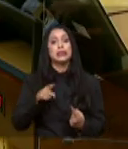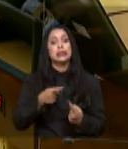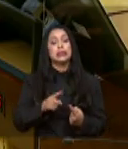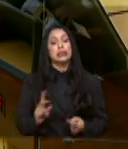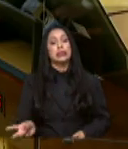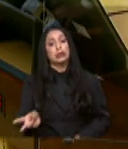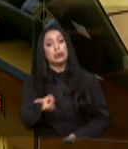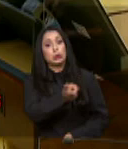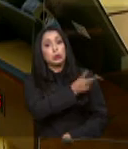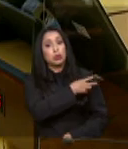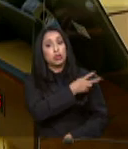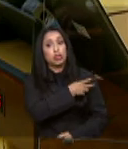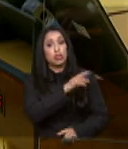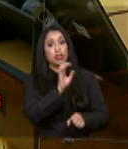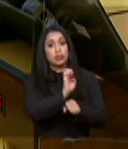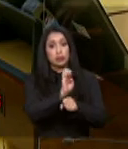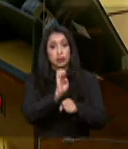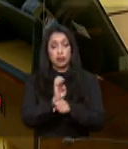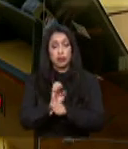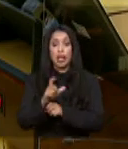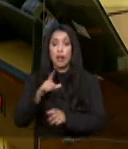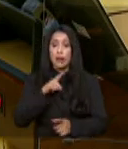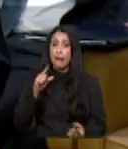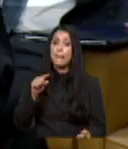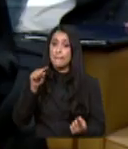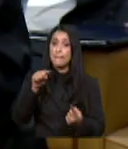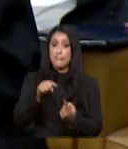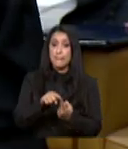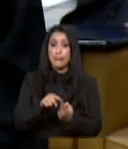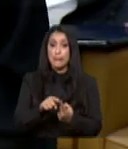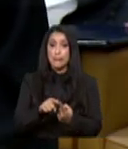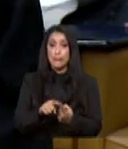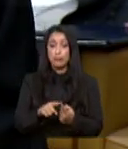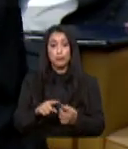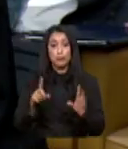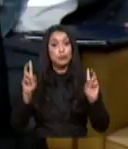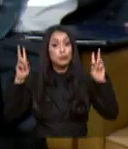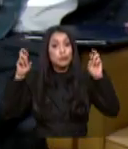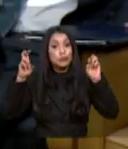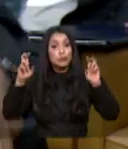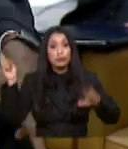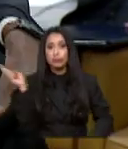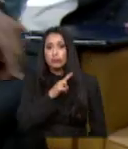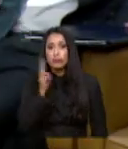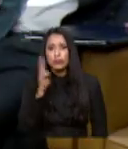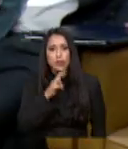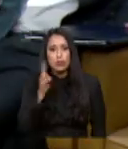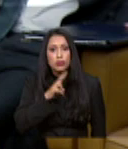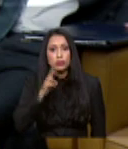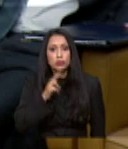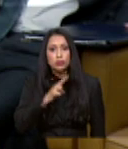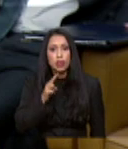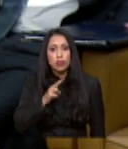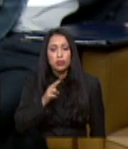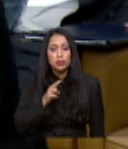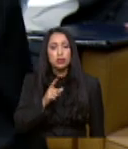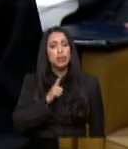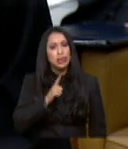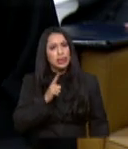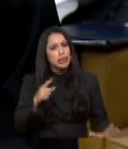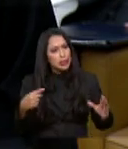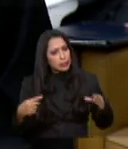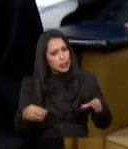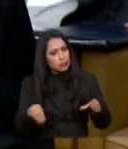chefes de Estado se desafiaram a construir metas, porque o tema é emergente. E foi internalizado na nossa